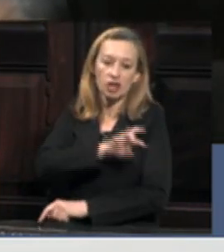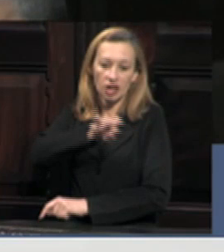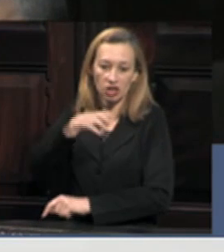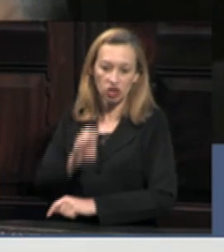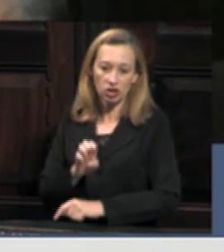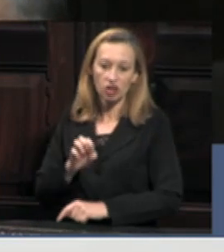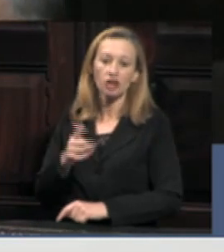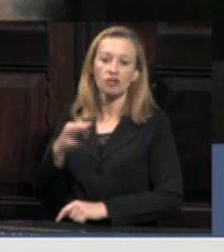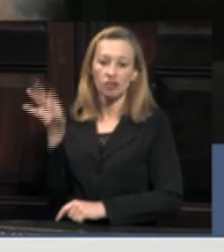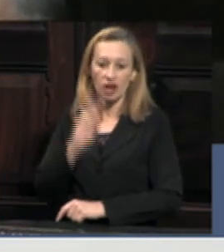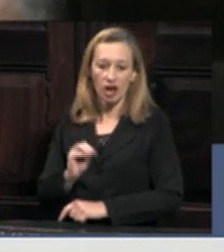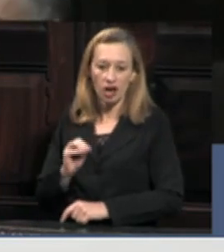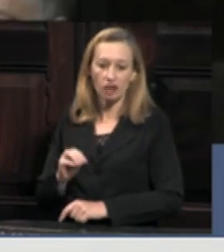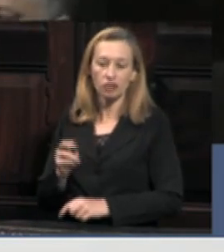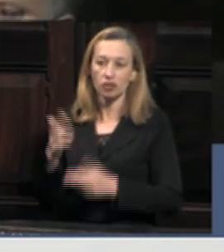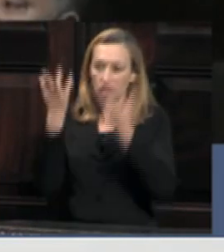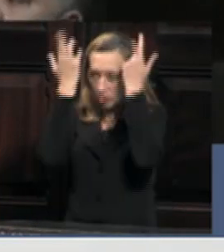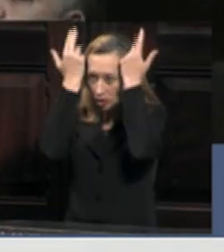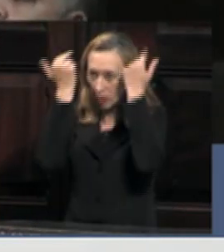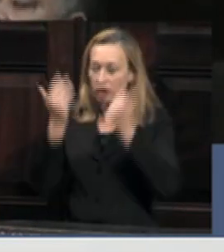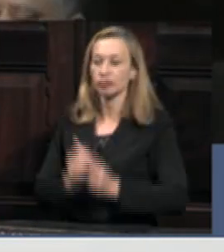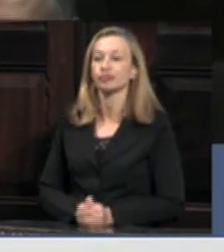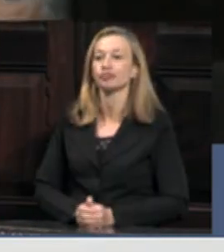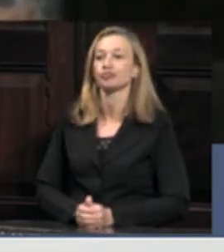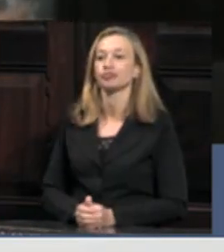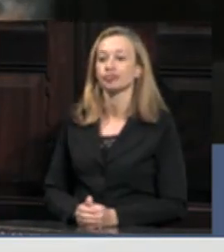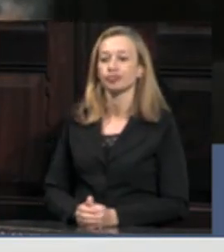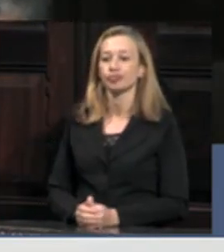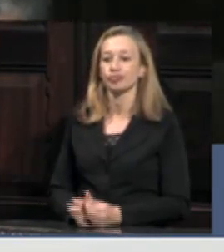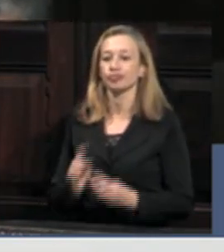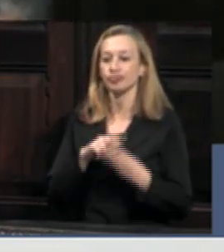Flávio Serafins e doutor Julianelli.